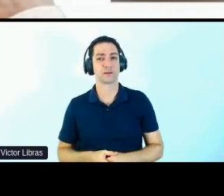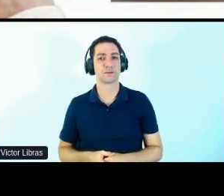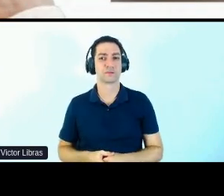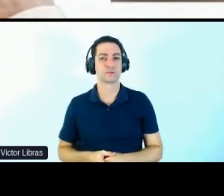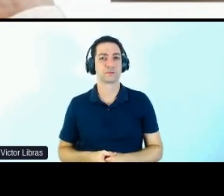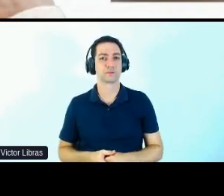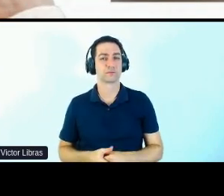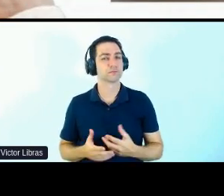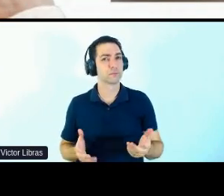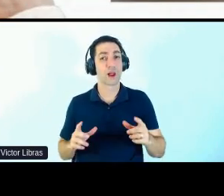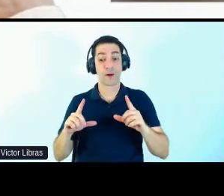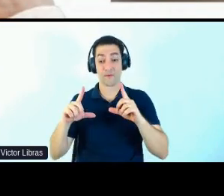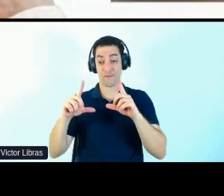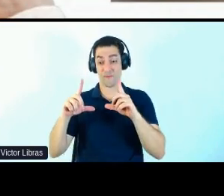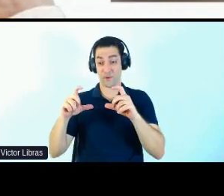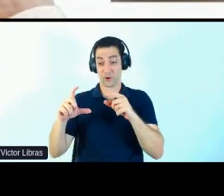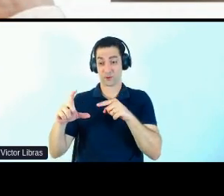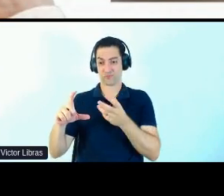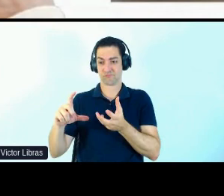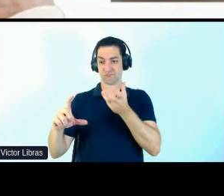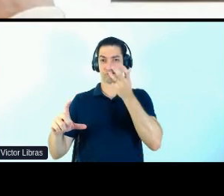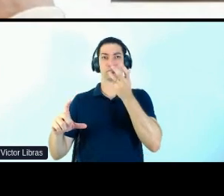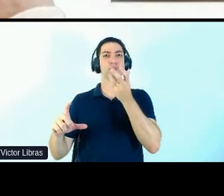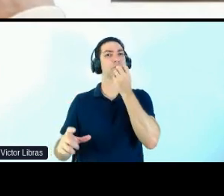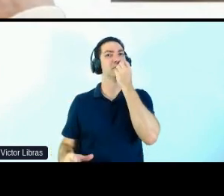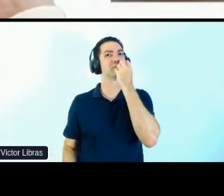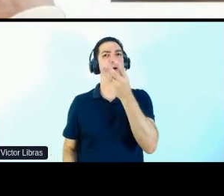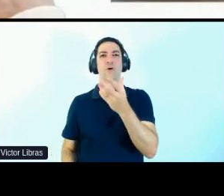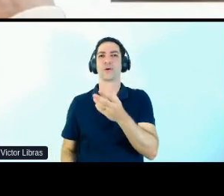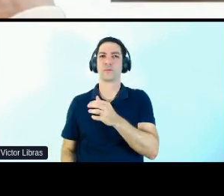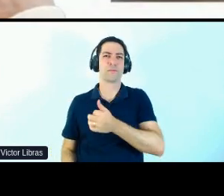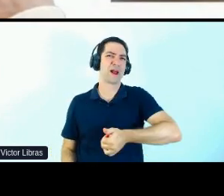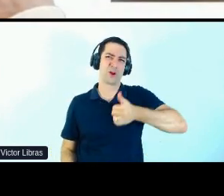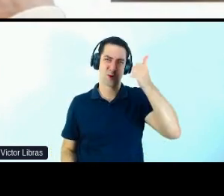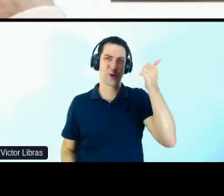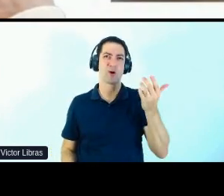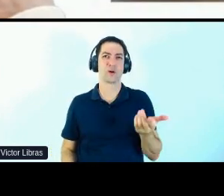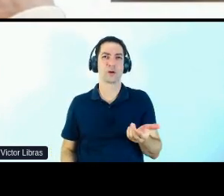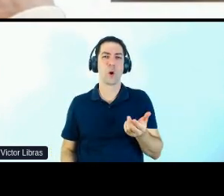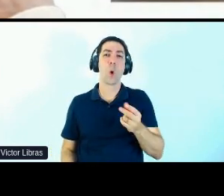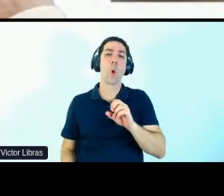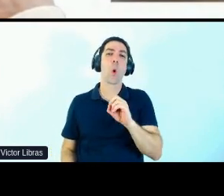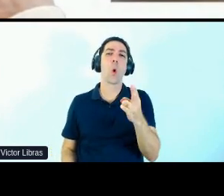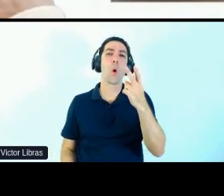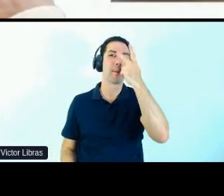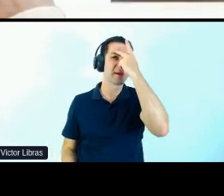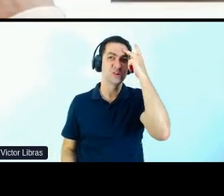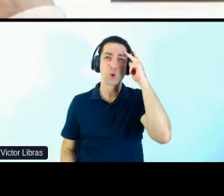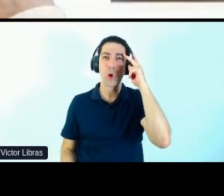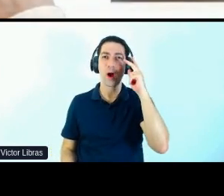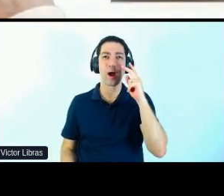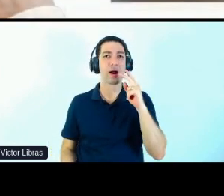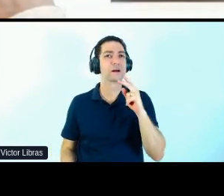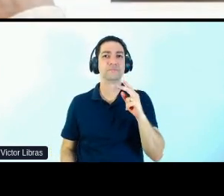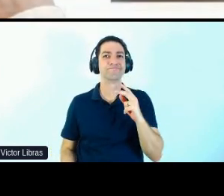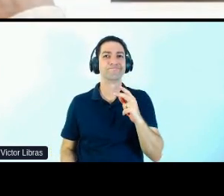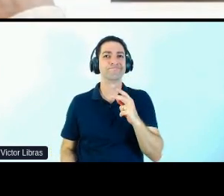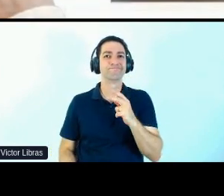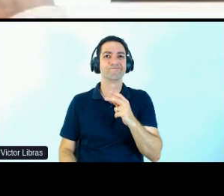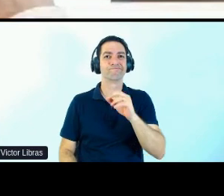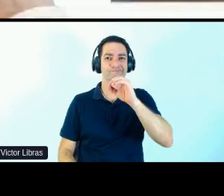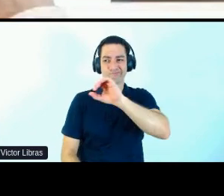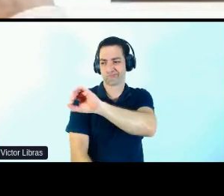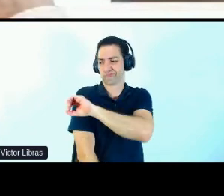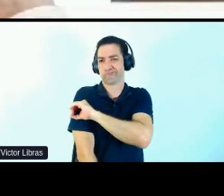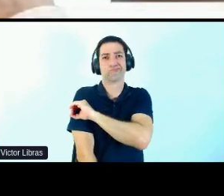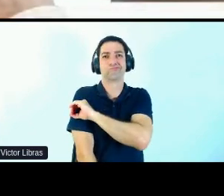foto do produto, é muito melhor, né? Um analfabeto também, ele não sabe ler, mas ele viu ali